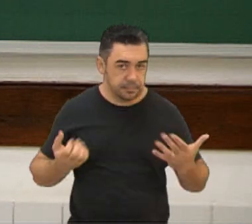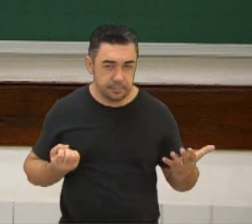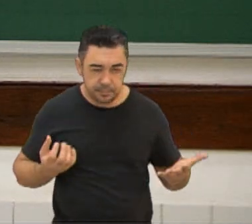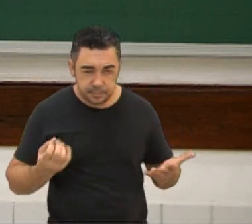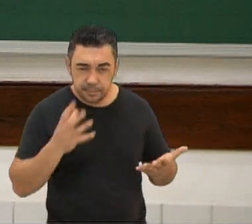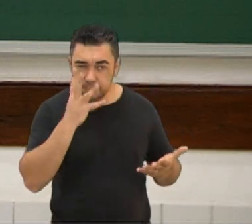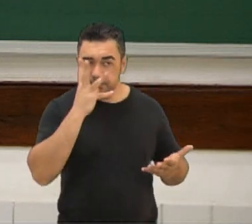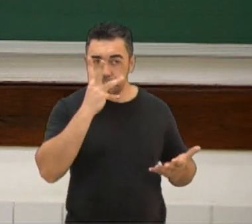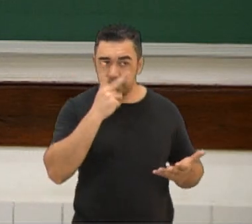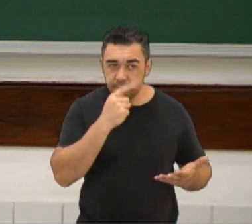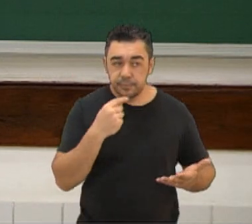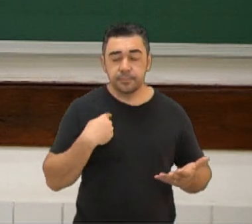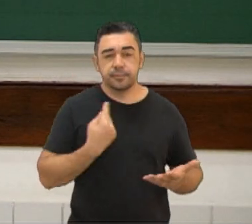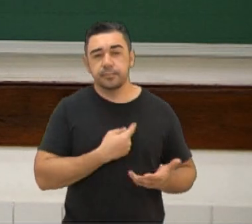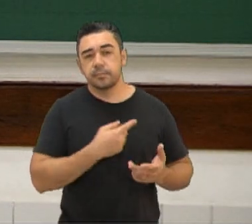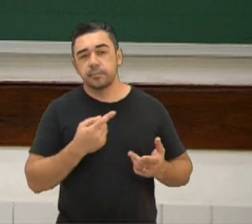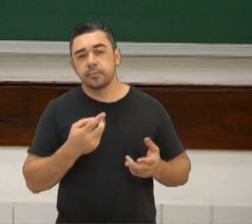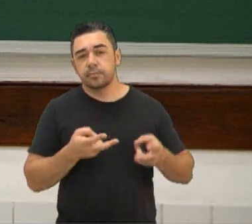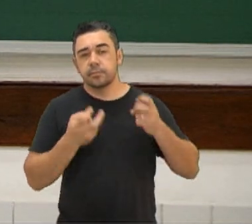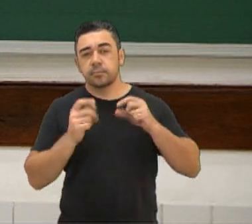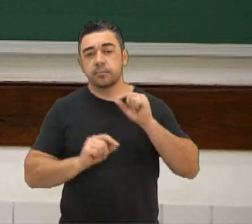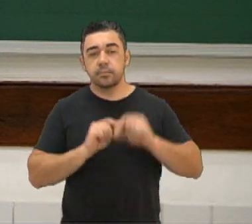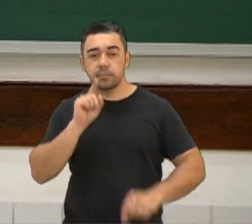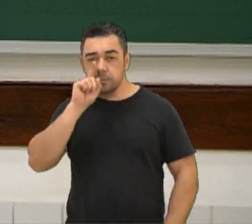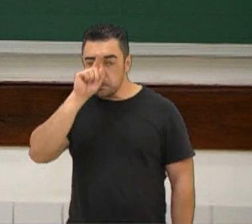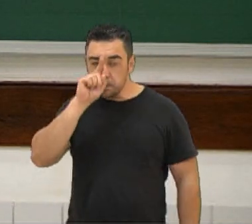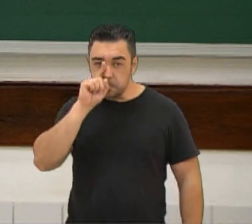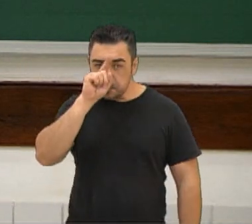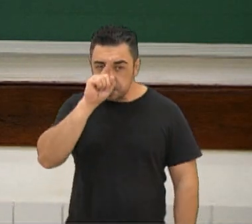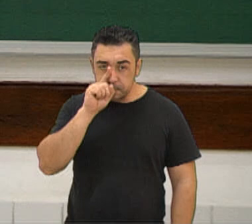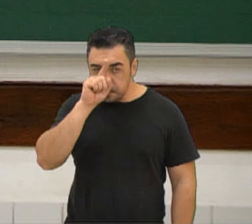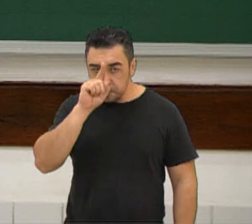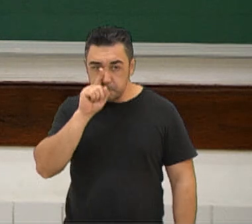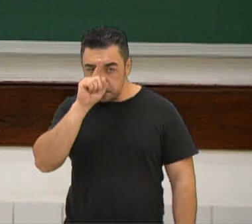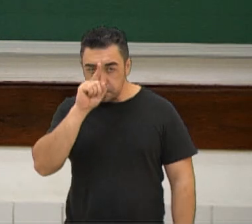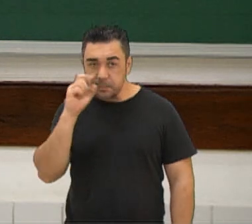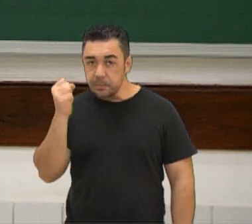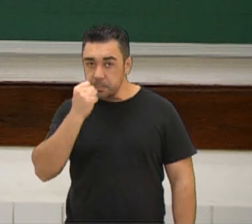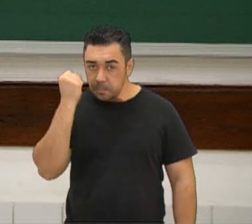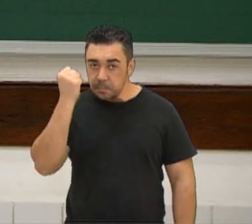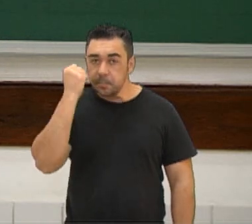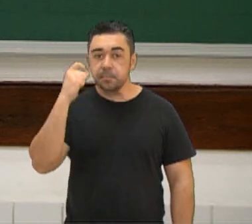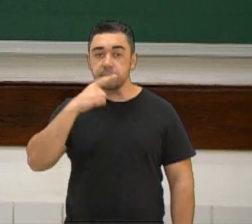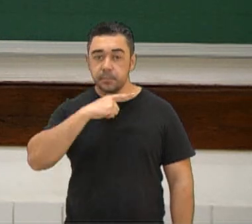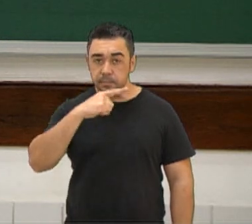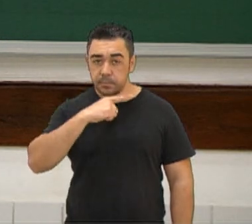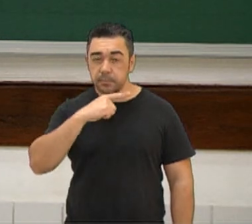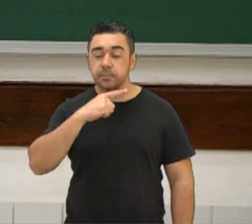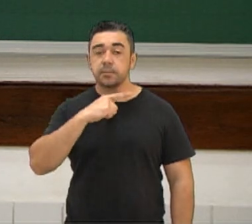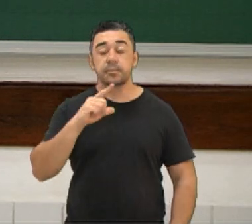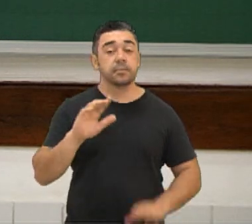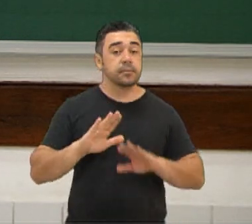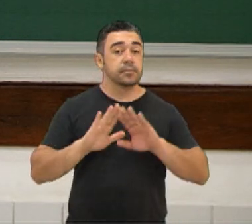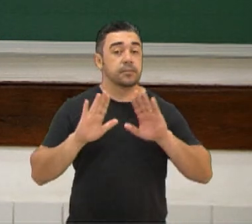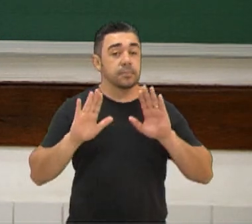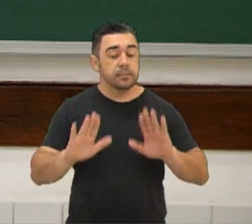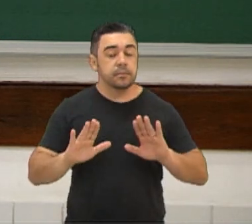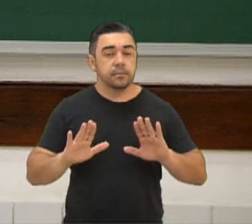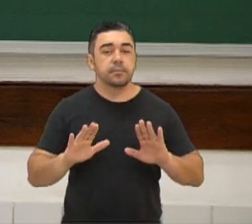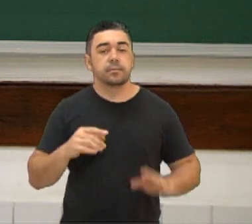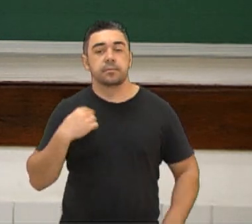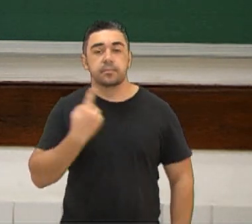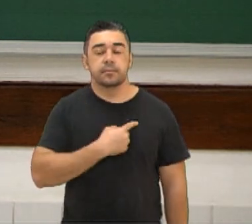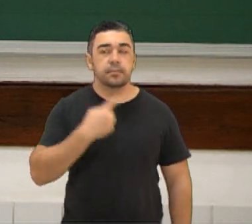tanto tempo, nós vamos ter os perigos que existiam. Mas é importante a gente pensar